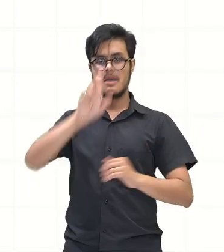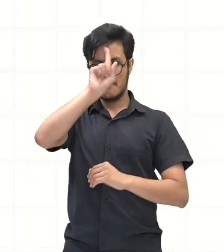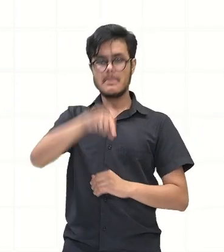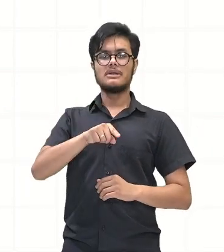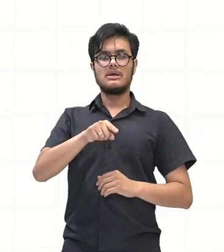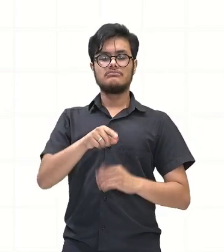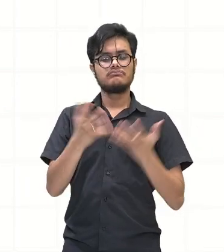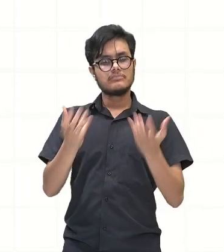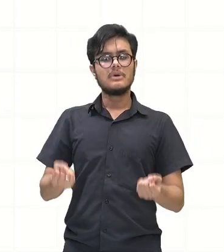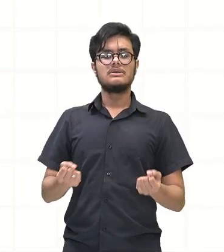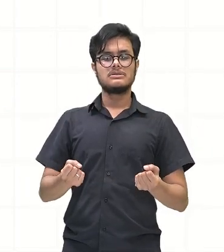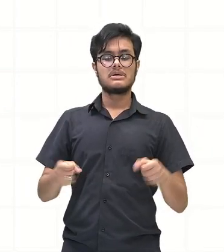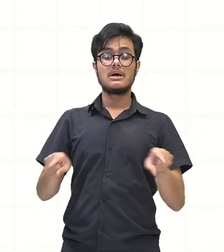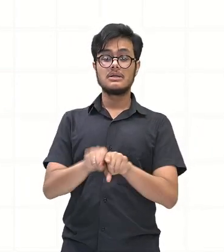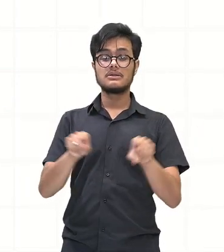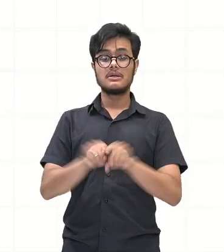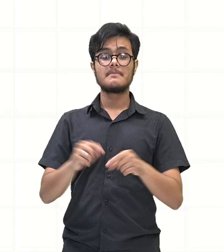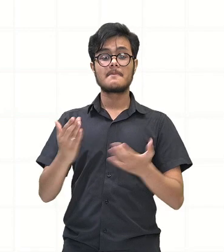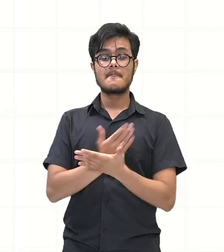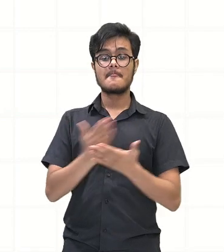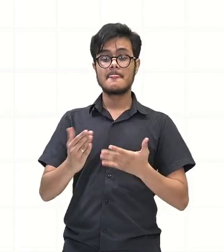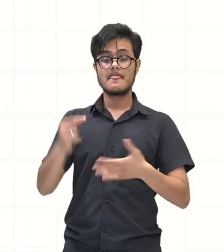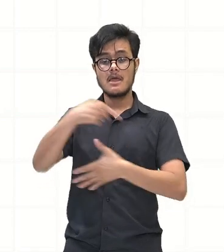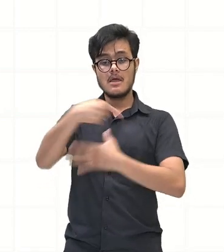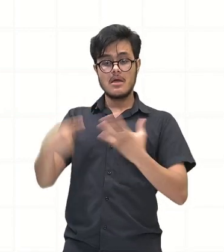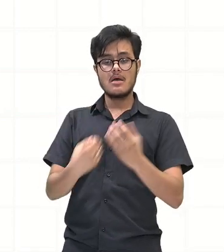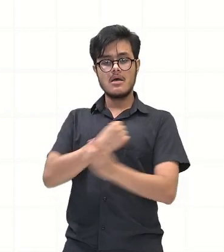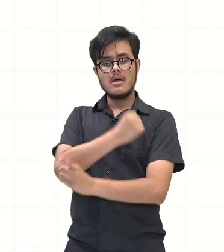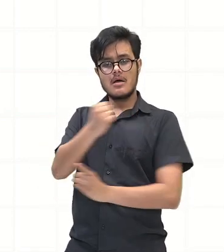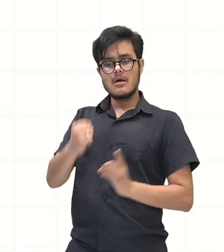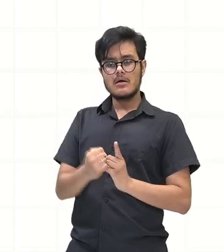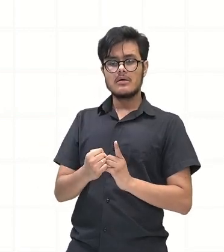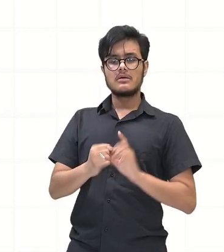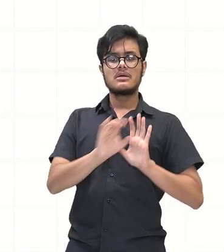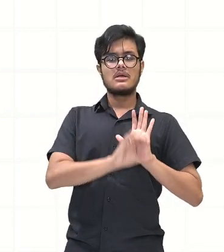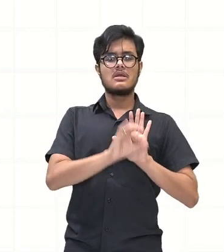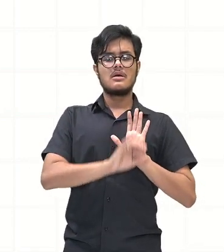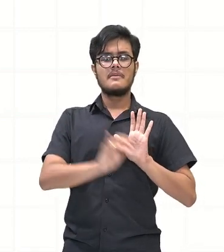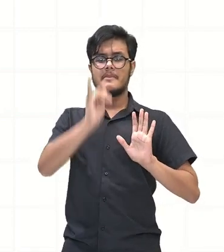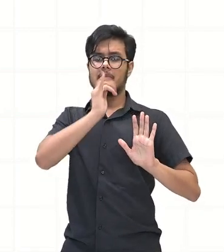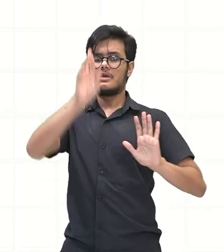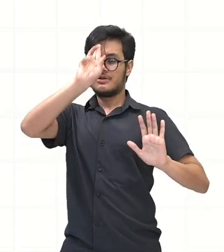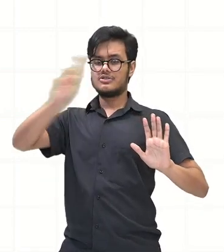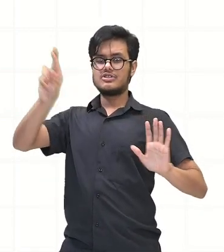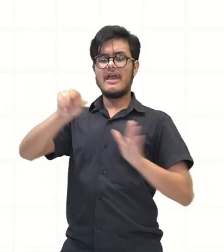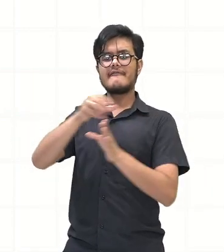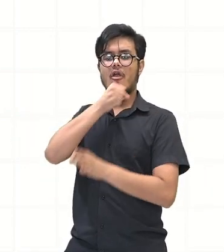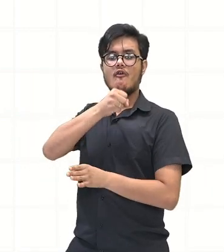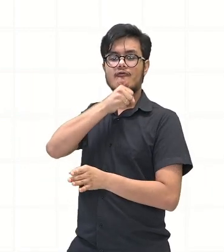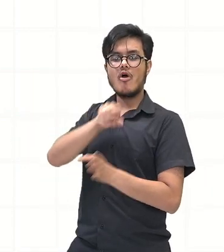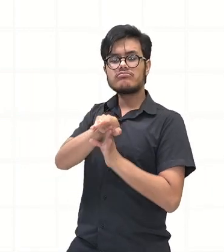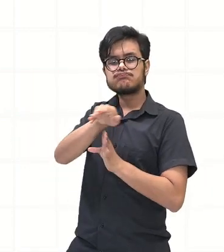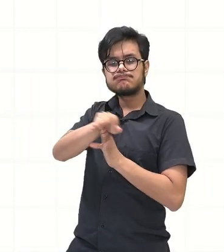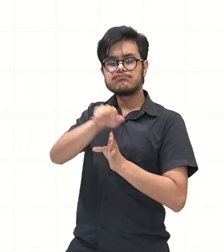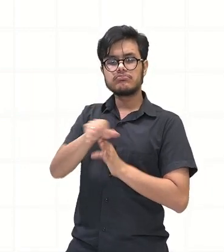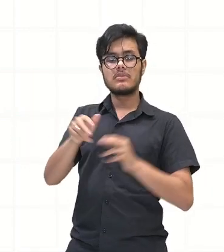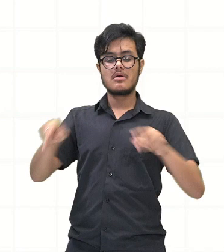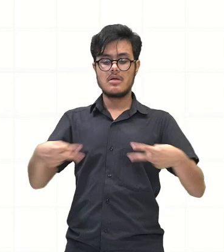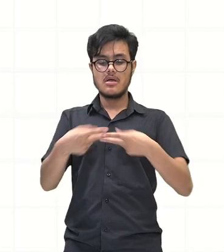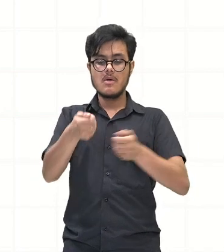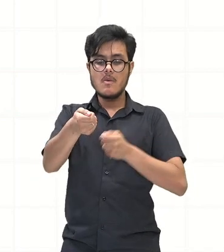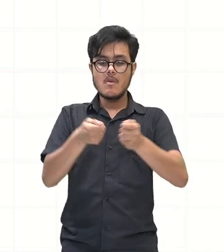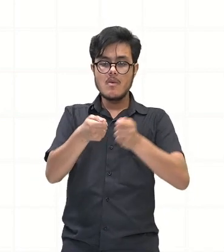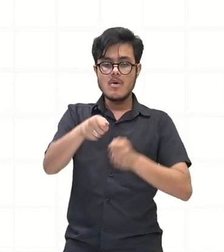disso, nós vamos observar sistemas de conselhos de anciãos e de administração